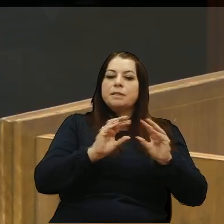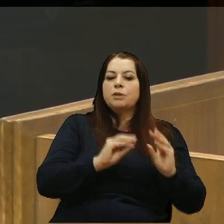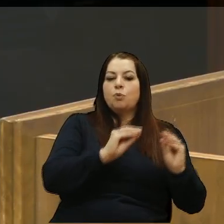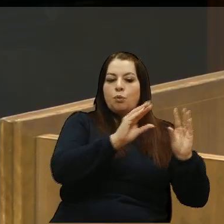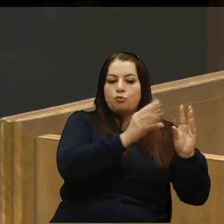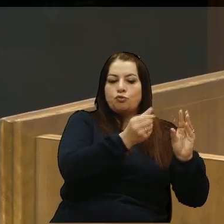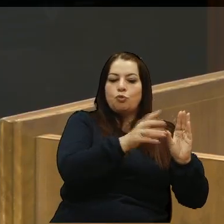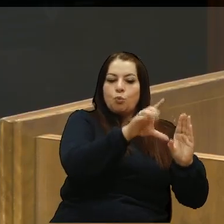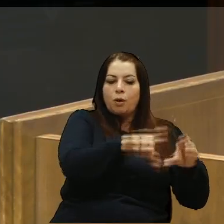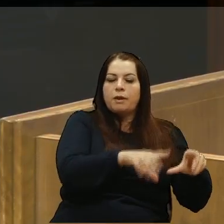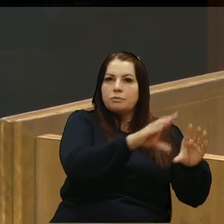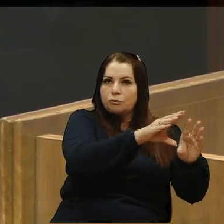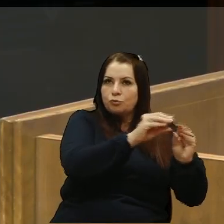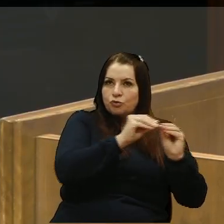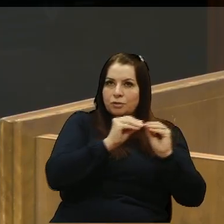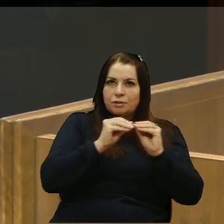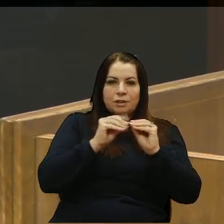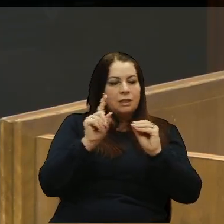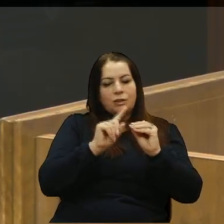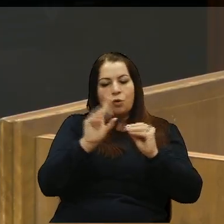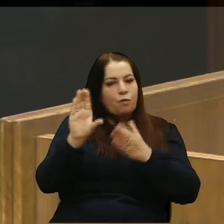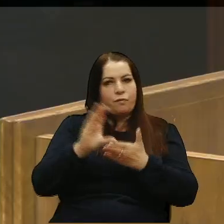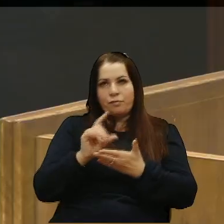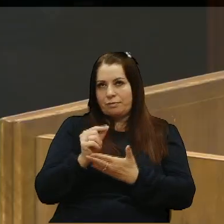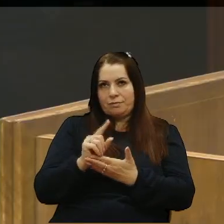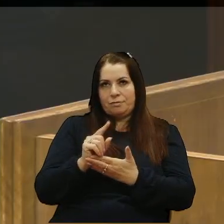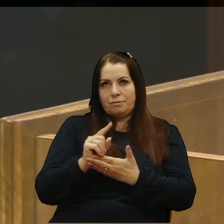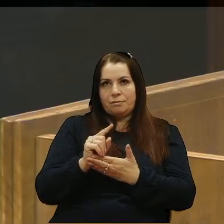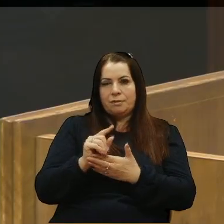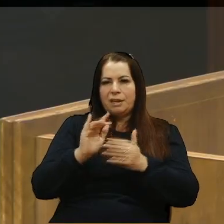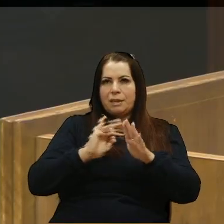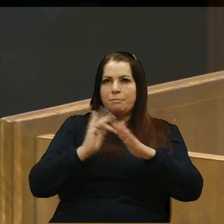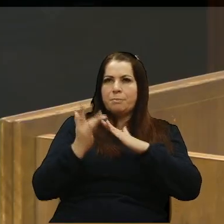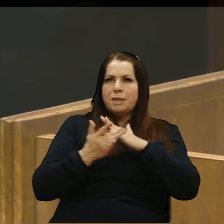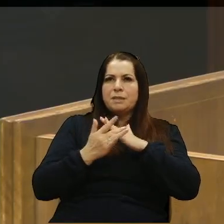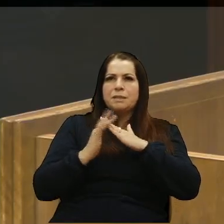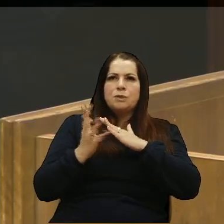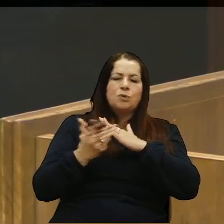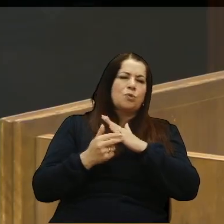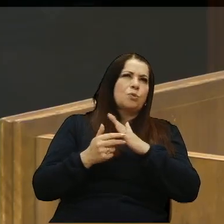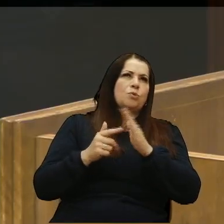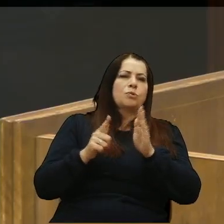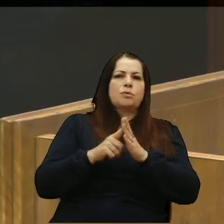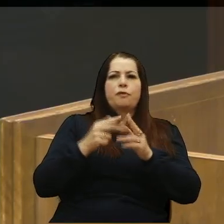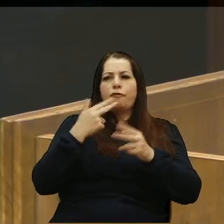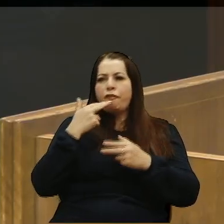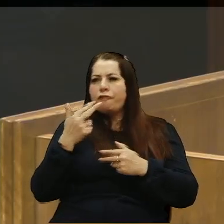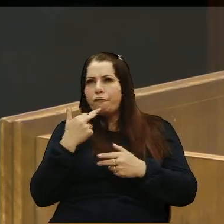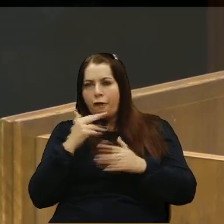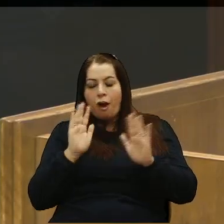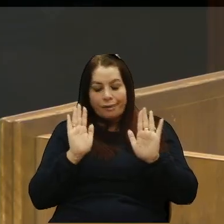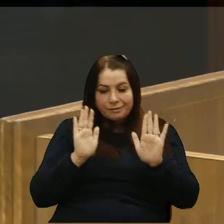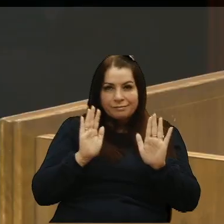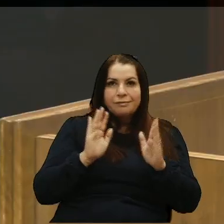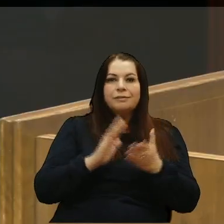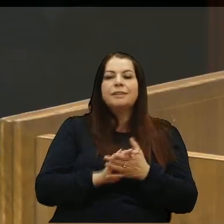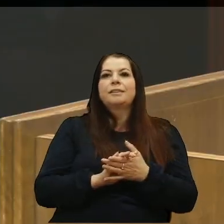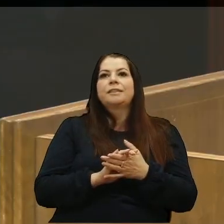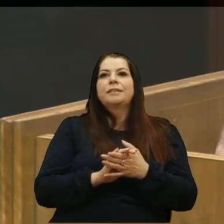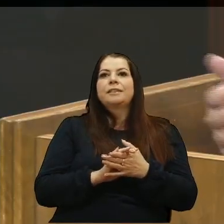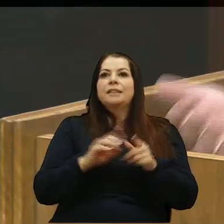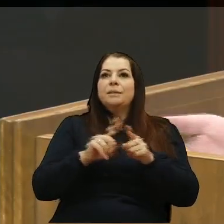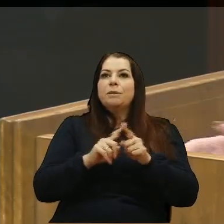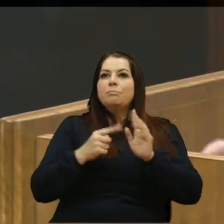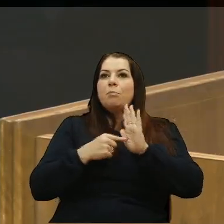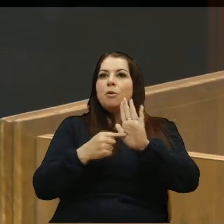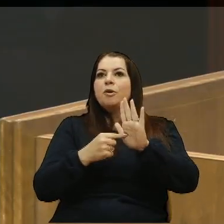dinheiro, e não um novo recurso. E a imprensa toda, e páginas de fofoca, que eu vou dizer assim,